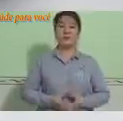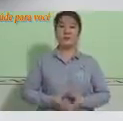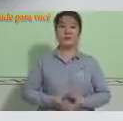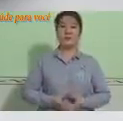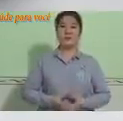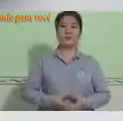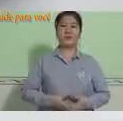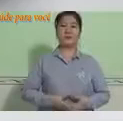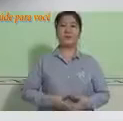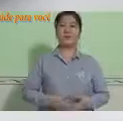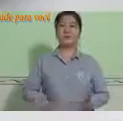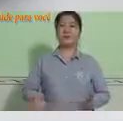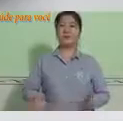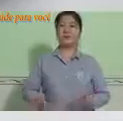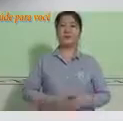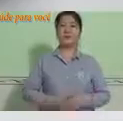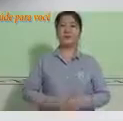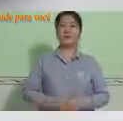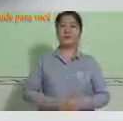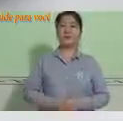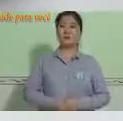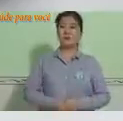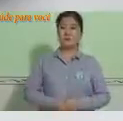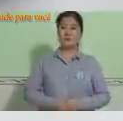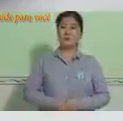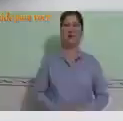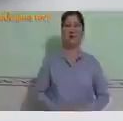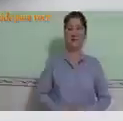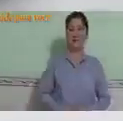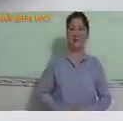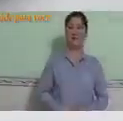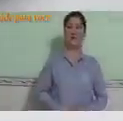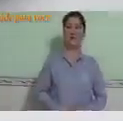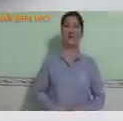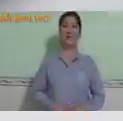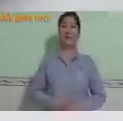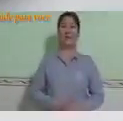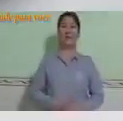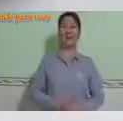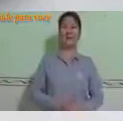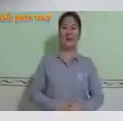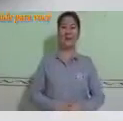pode fazer em dois pontos. Tomar remédio sem orientação médica pode danificar o fígado.